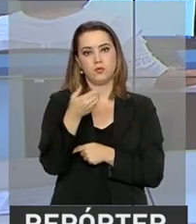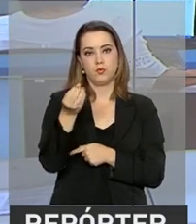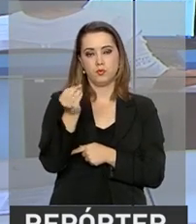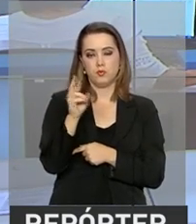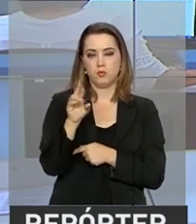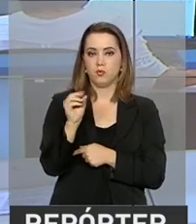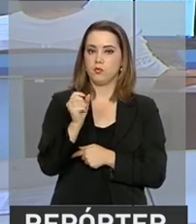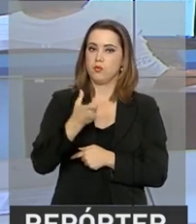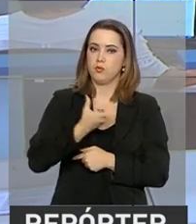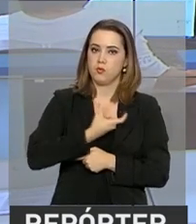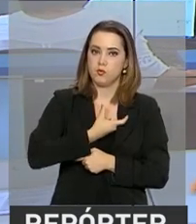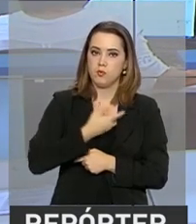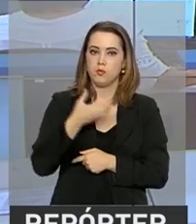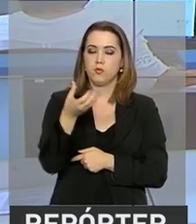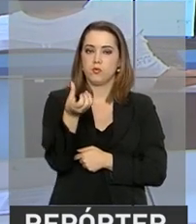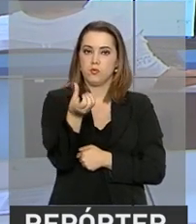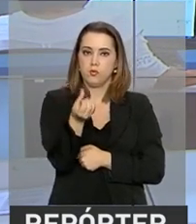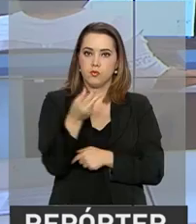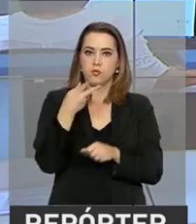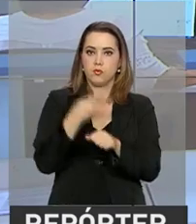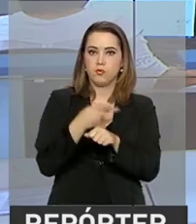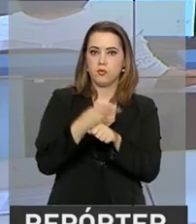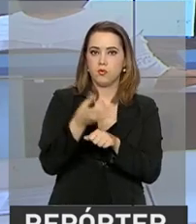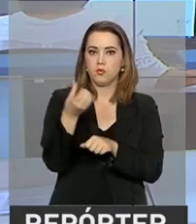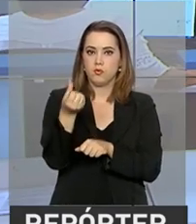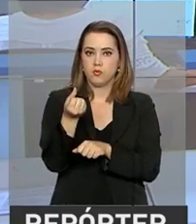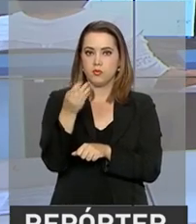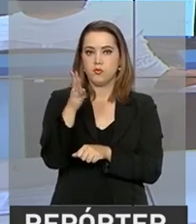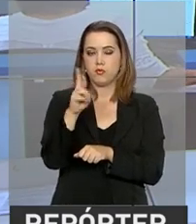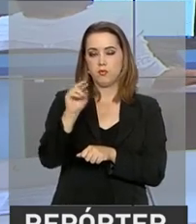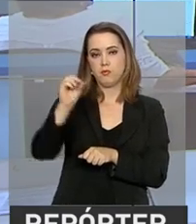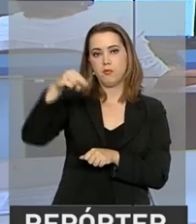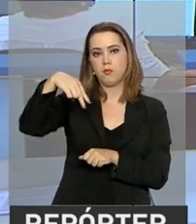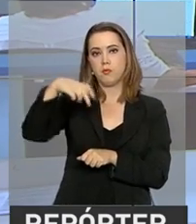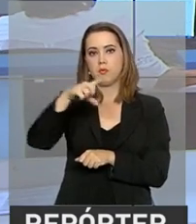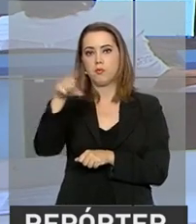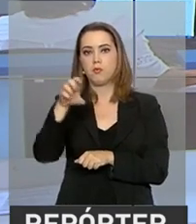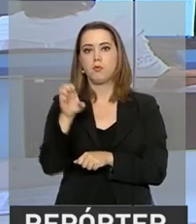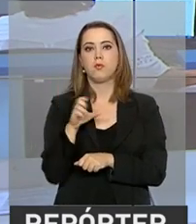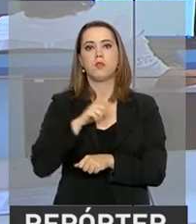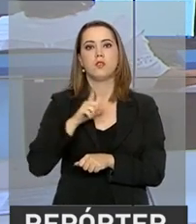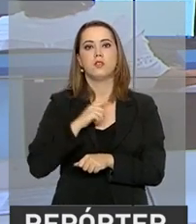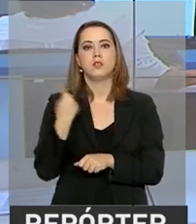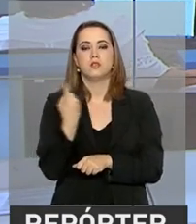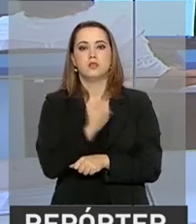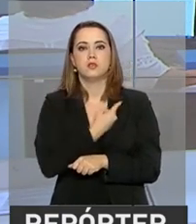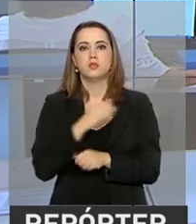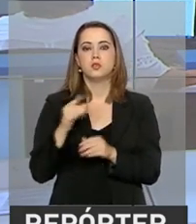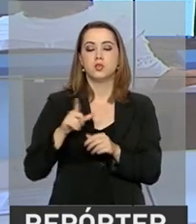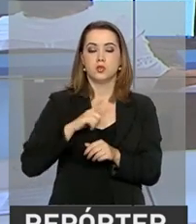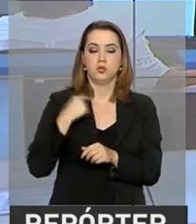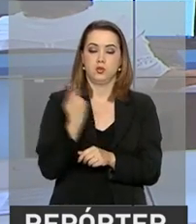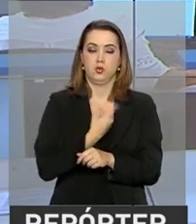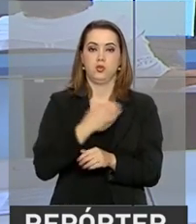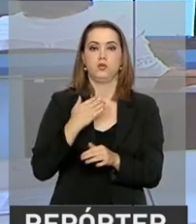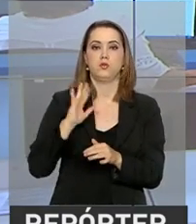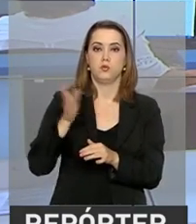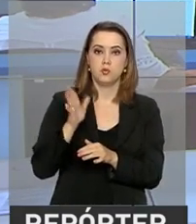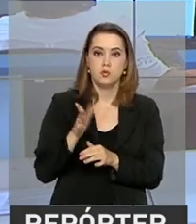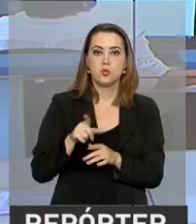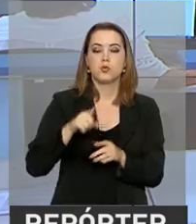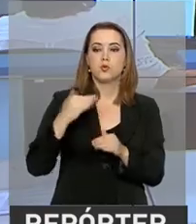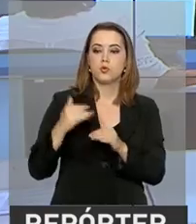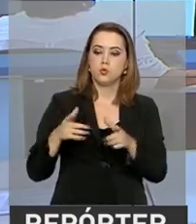6 medalhas de bronze. Terminamos os Jogos Rio 2016 em posição à frente de países